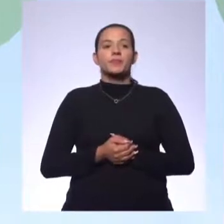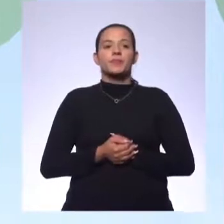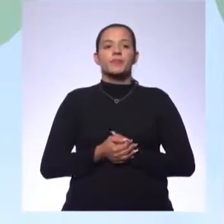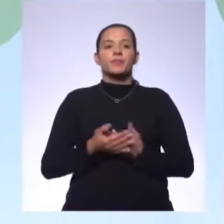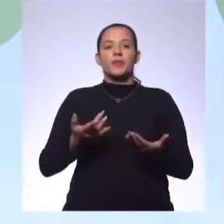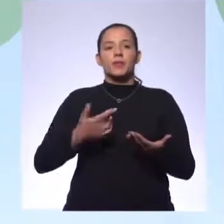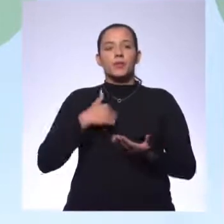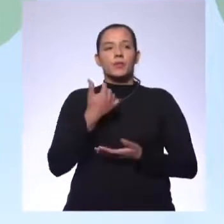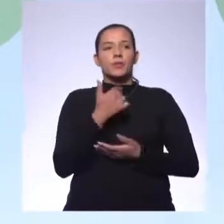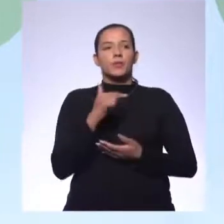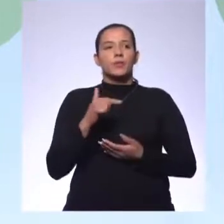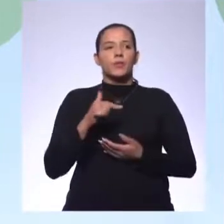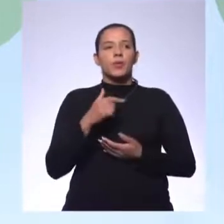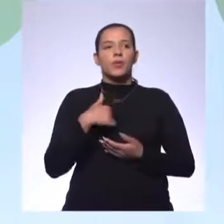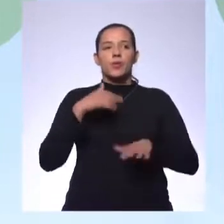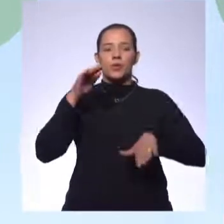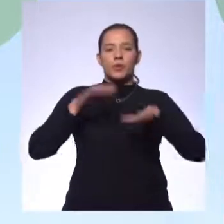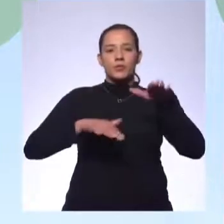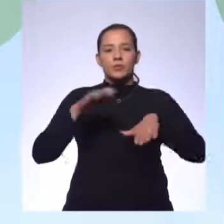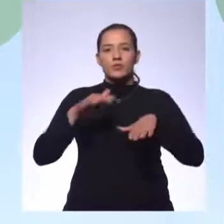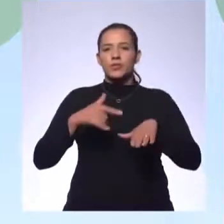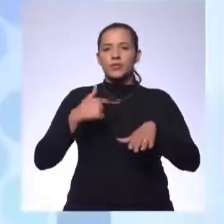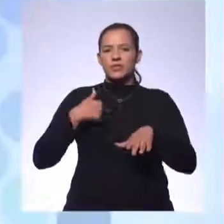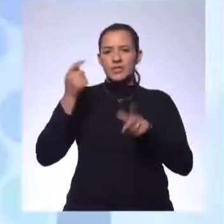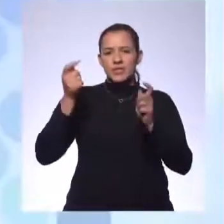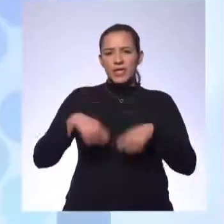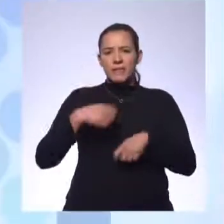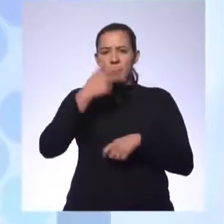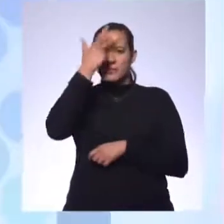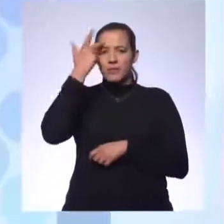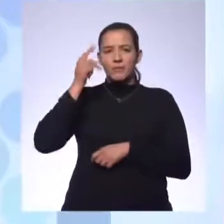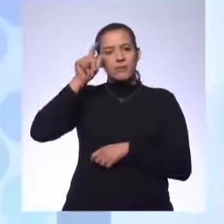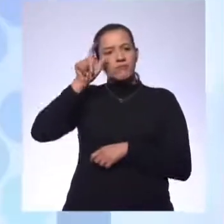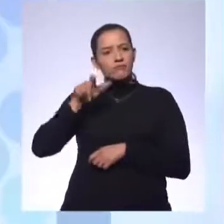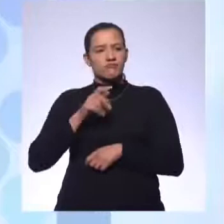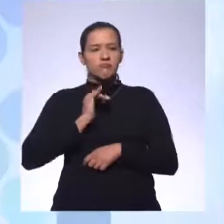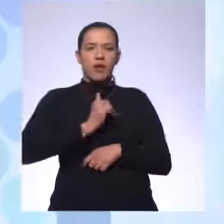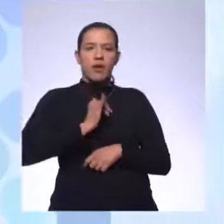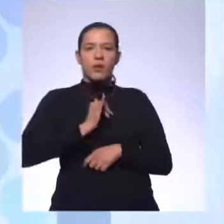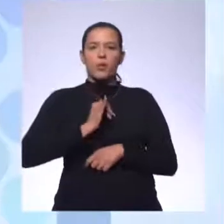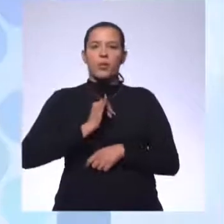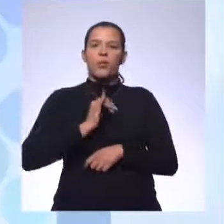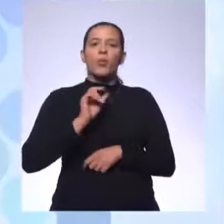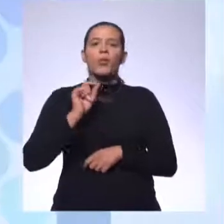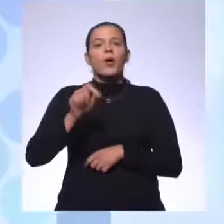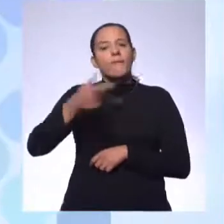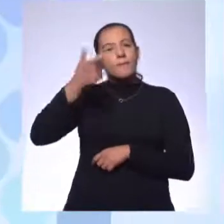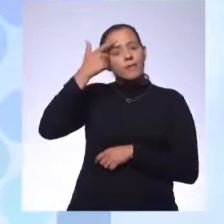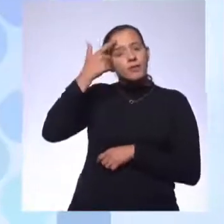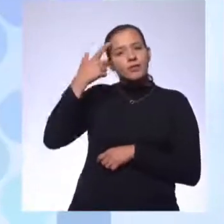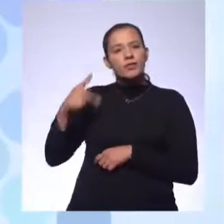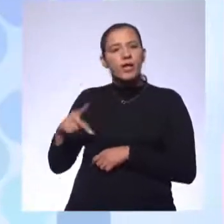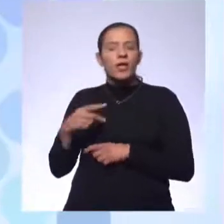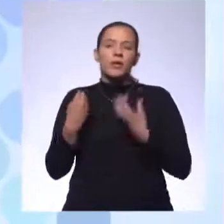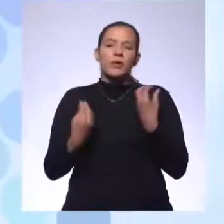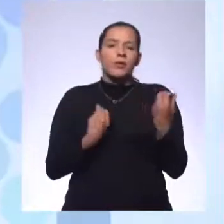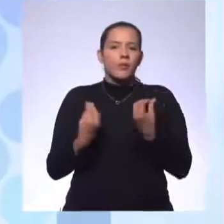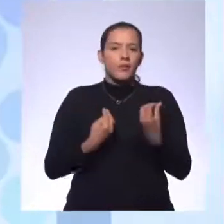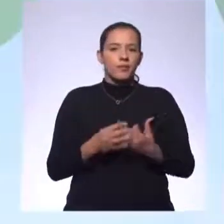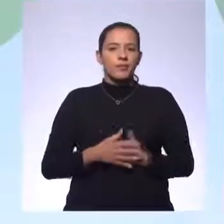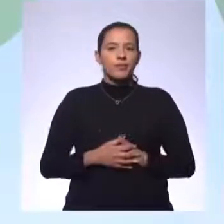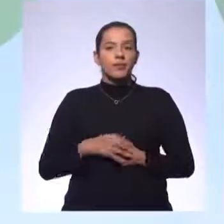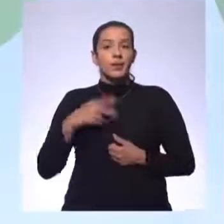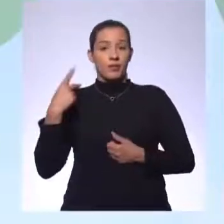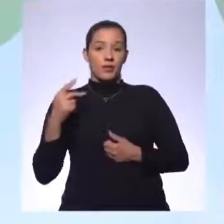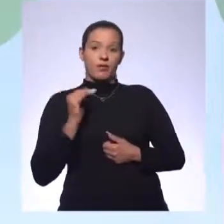Não o tem que o o nome. excerto nos permite saber sobre o narrador, Como é que ele é, a personalidade dele, como é que ele é? Como é que é esse narrador?